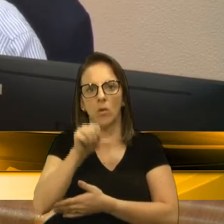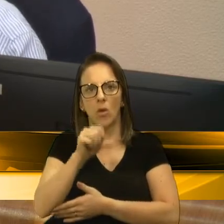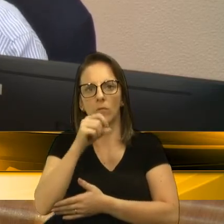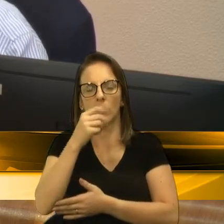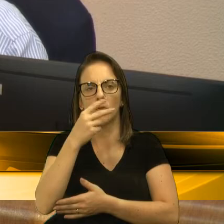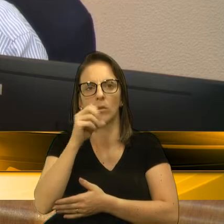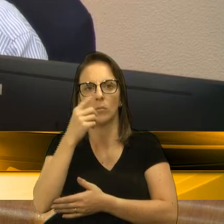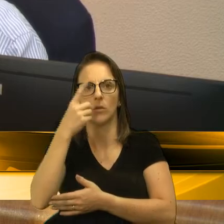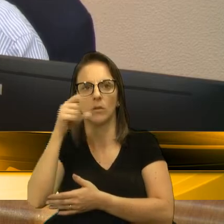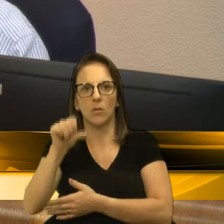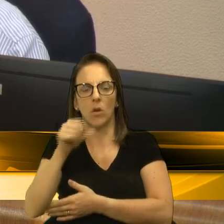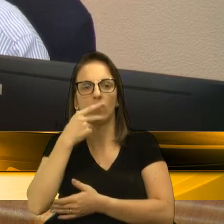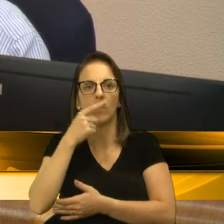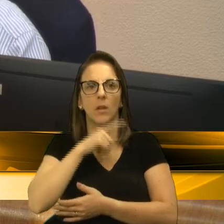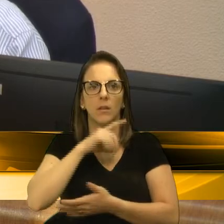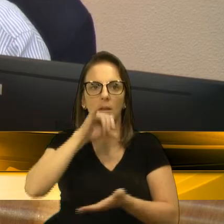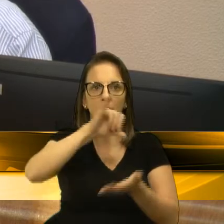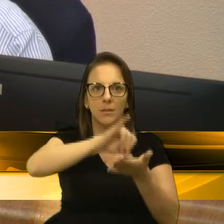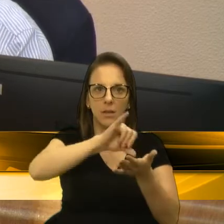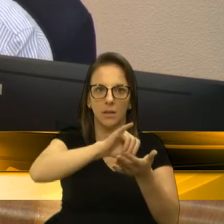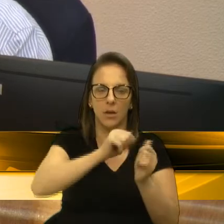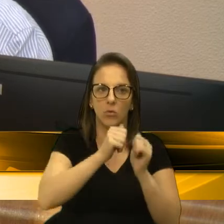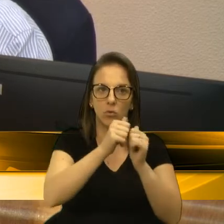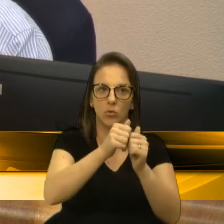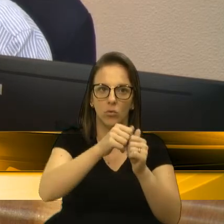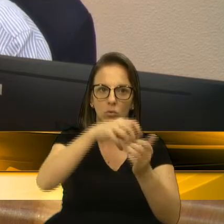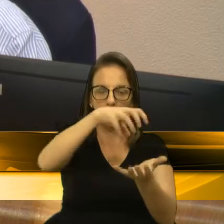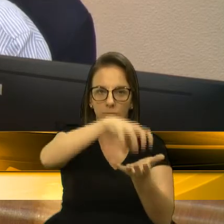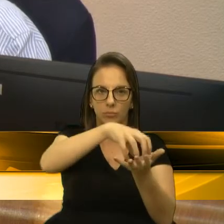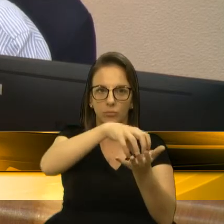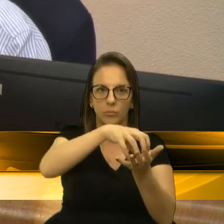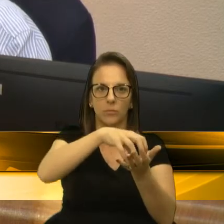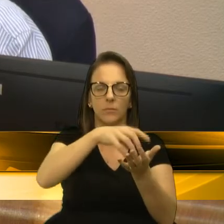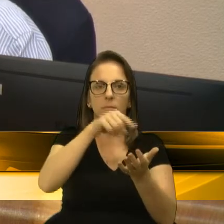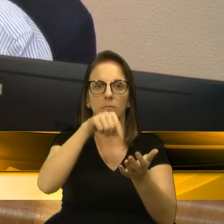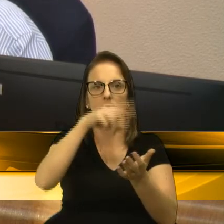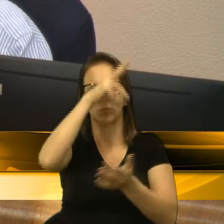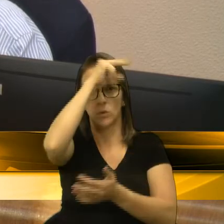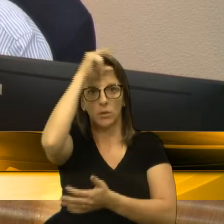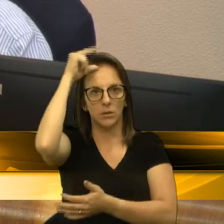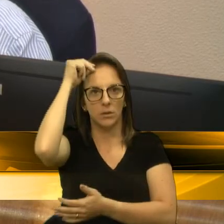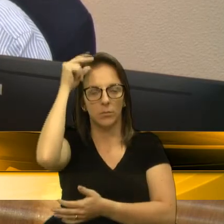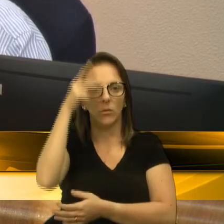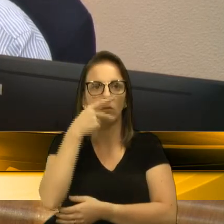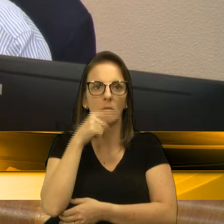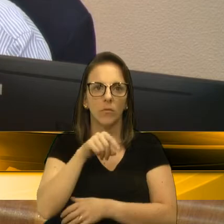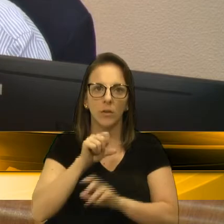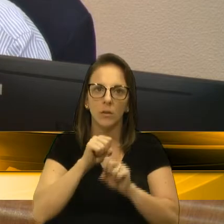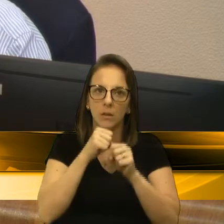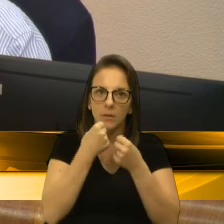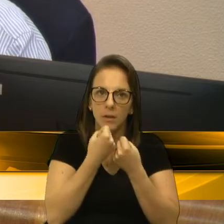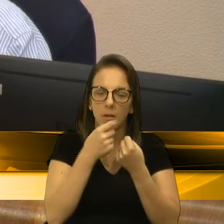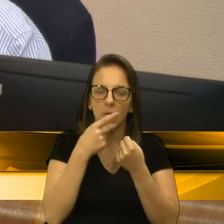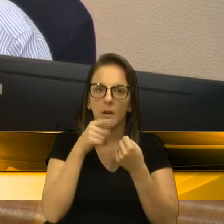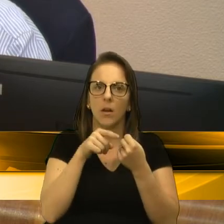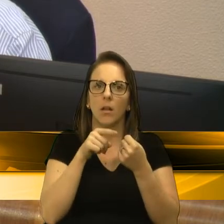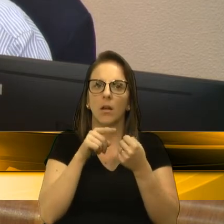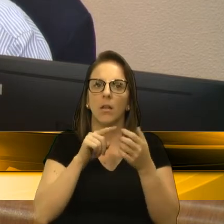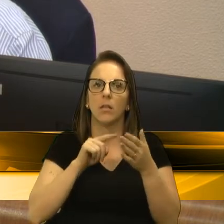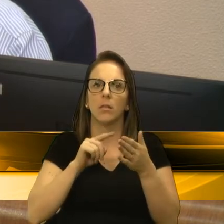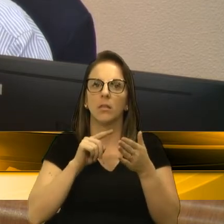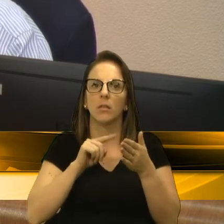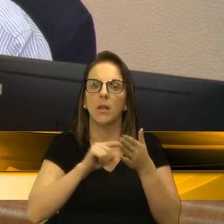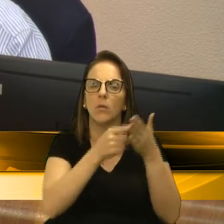149/2019, que se encontram junto à Central de Licitações do município. A defesa refere que na denúncia foram apresentados documentos sobre a